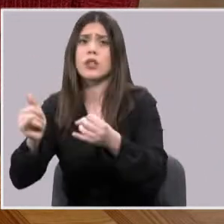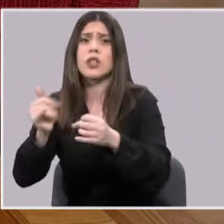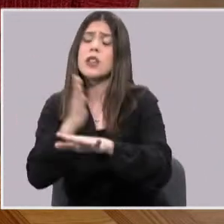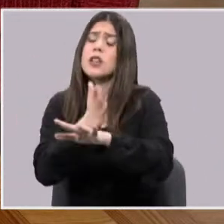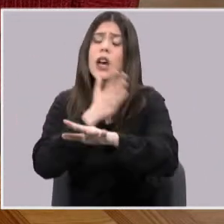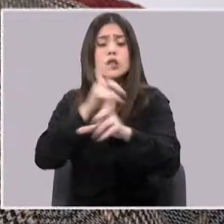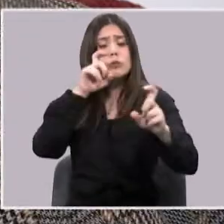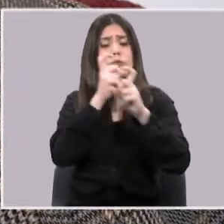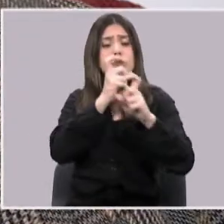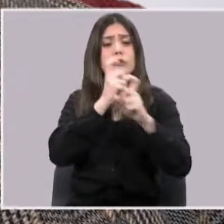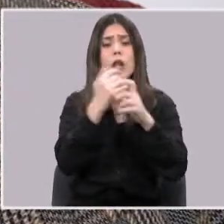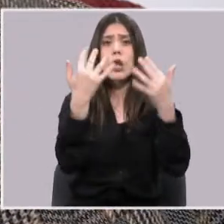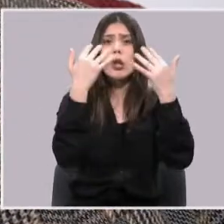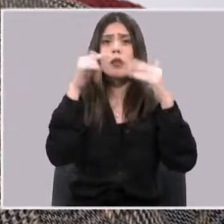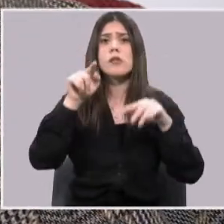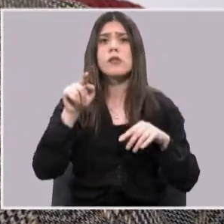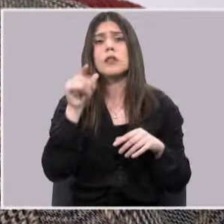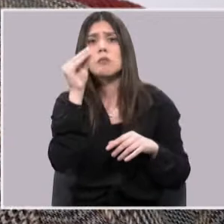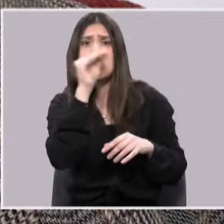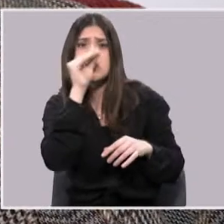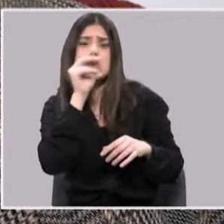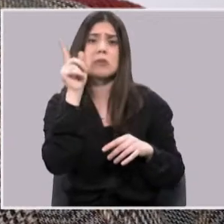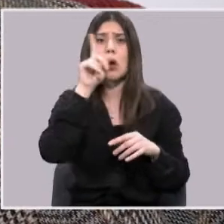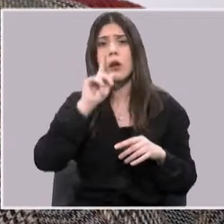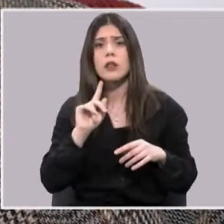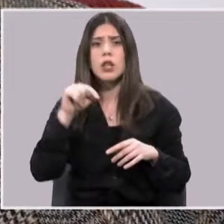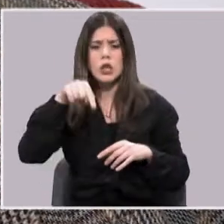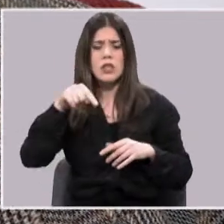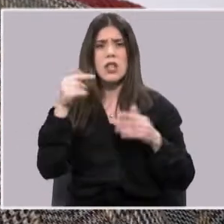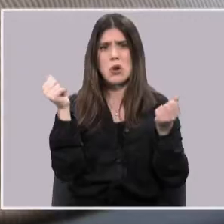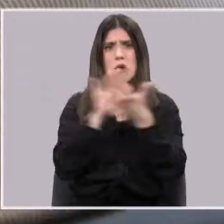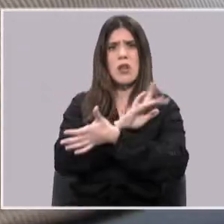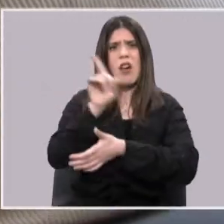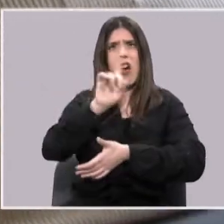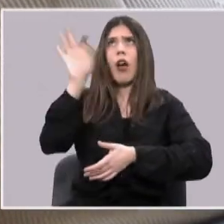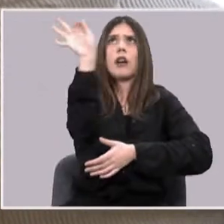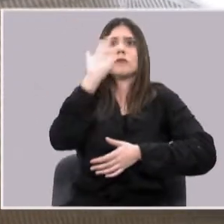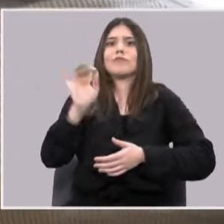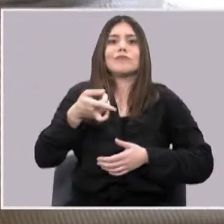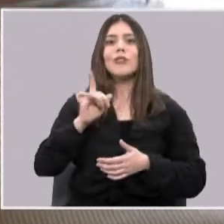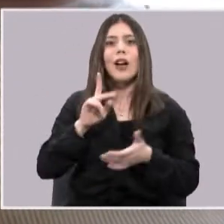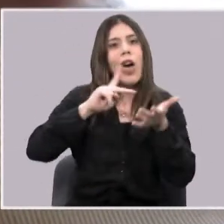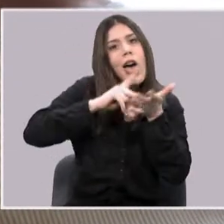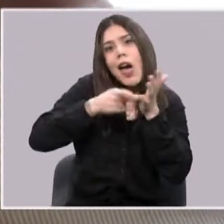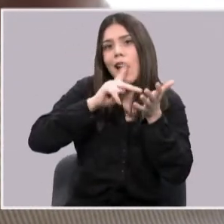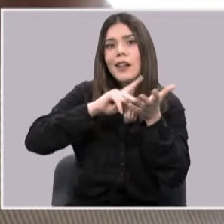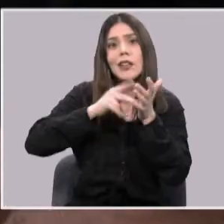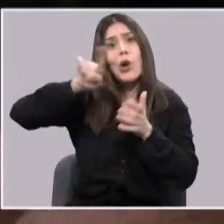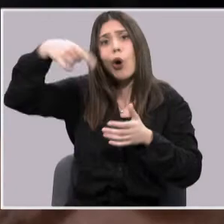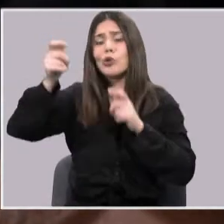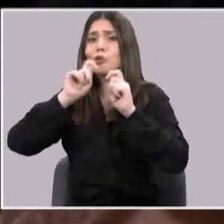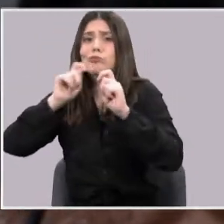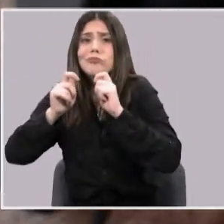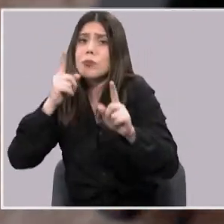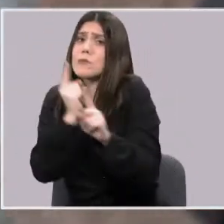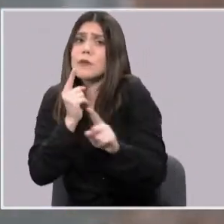isso que fazemos aqui no Polígrafo, mas nós no Polígrafo não fazemos nada de espetacular, nós usamos exatamente as mesmas técnicas que